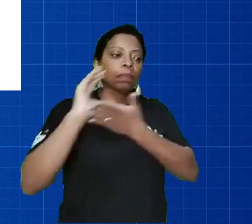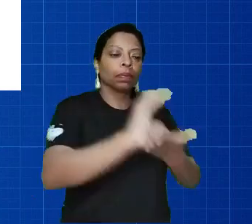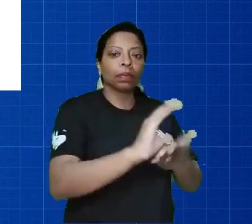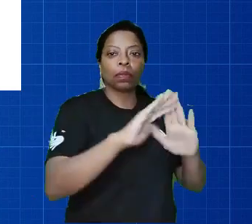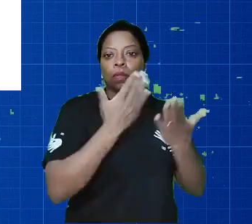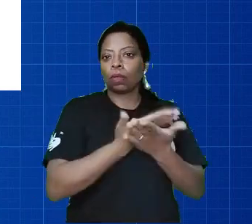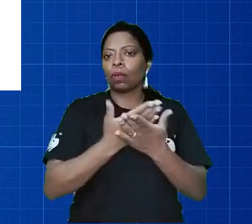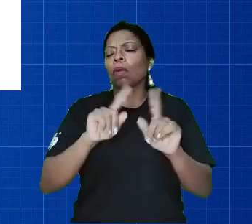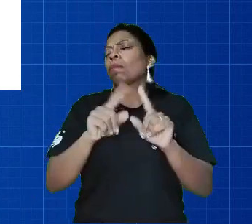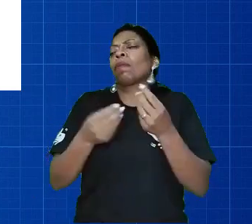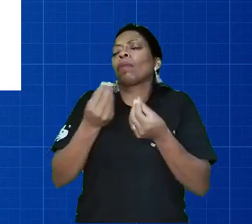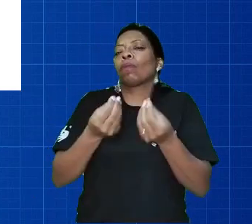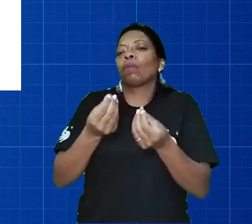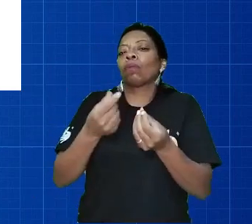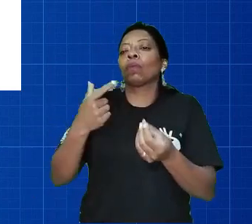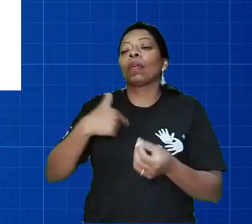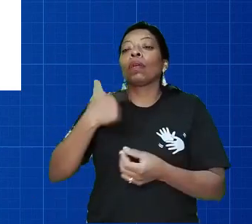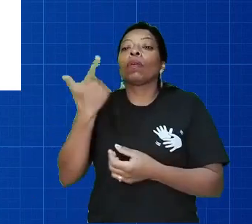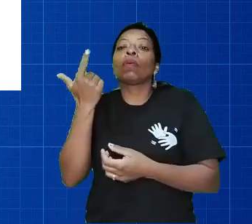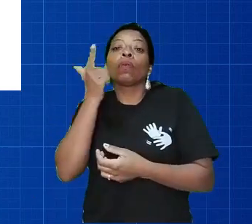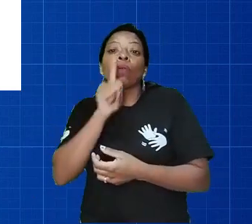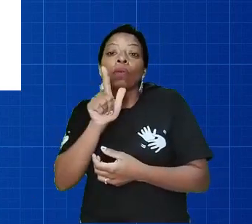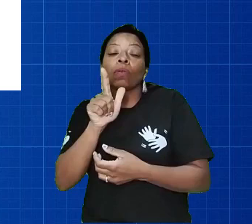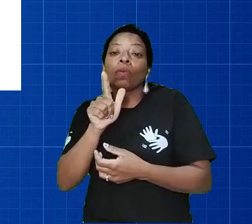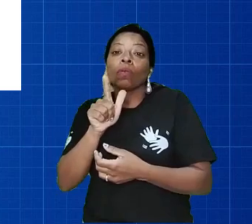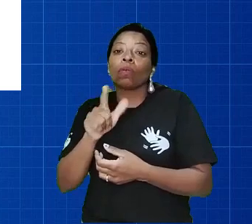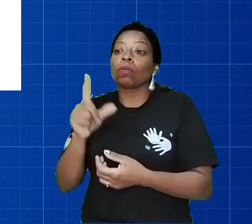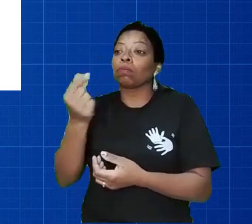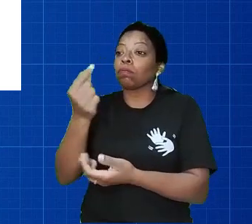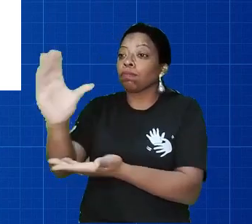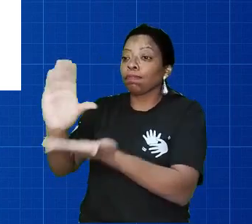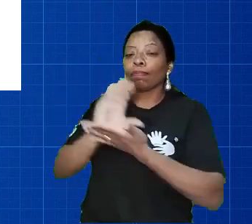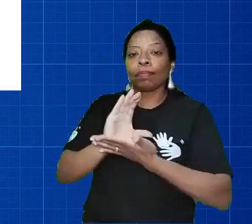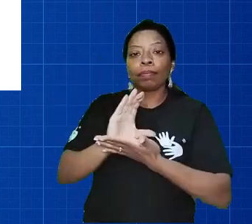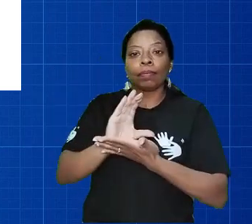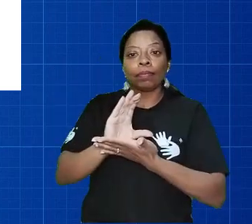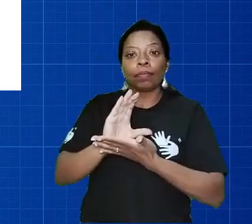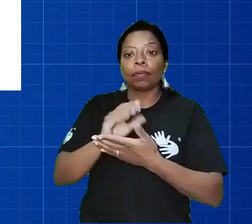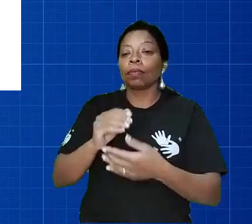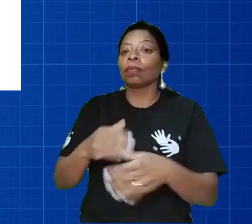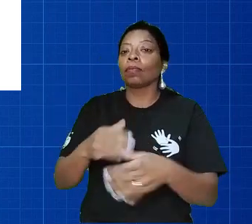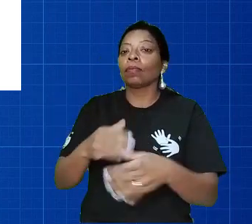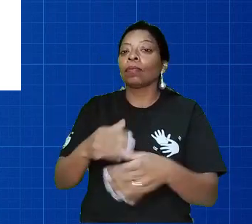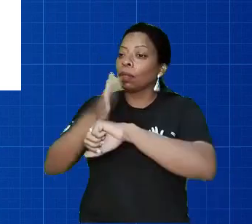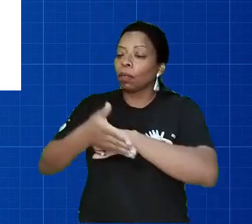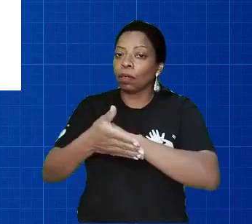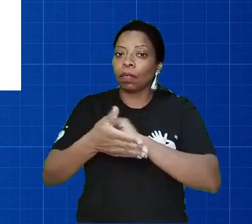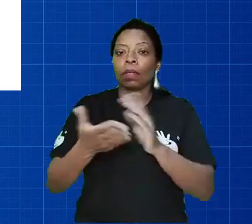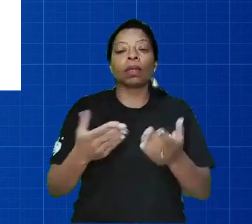que elas podem acessar esses programas e receber os recursos? Isso nós vamos ver então a seguir.